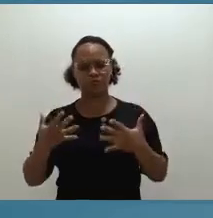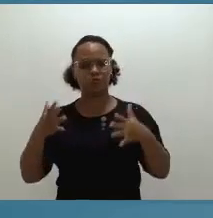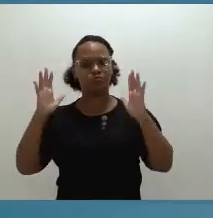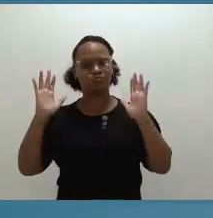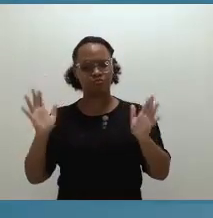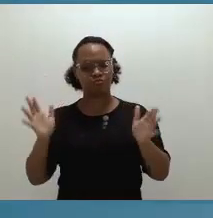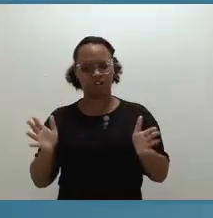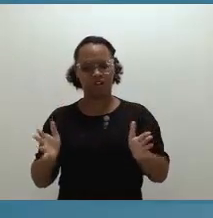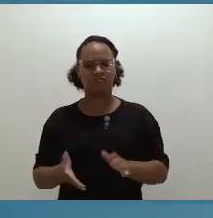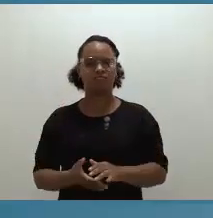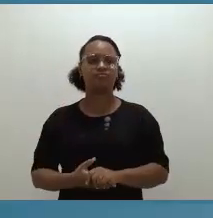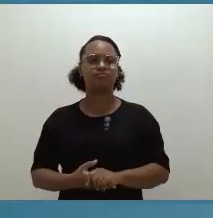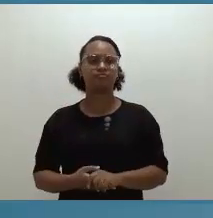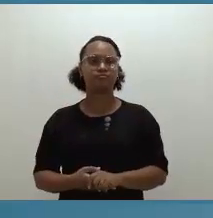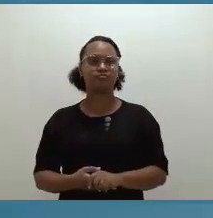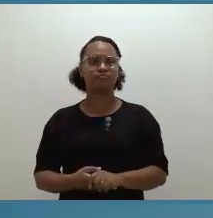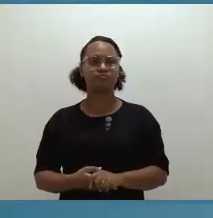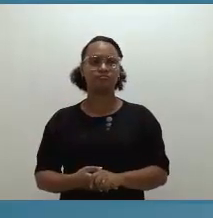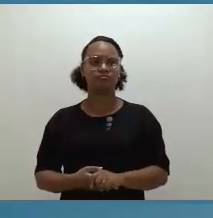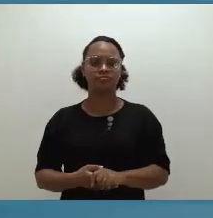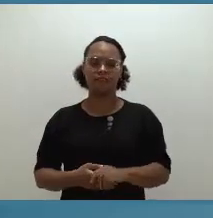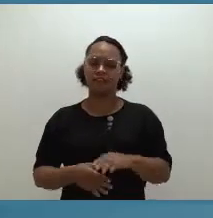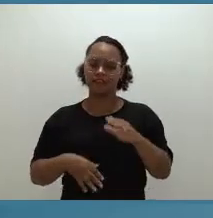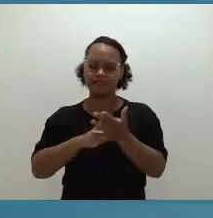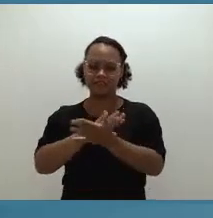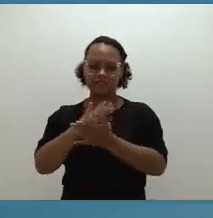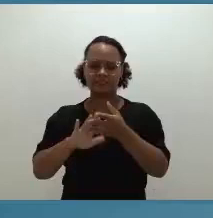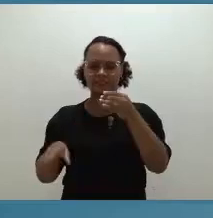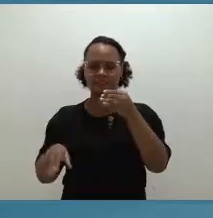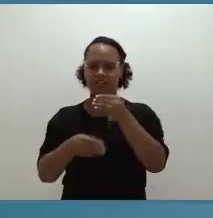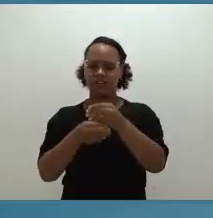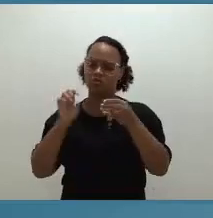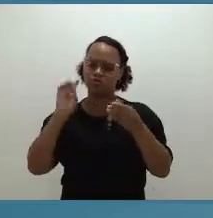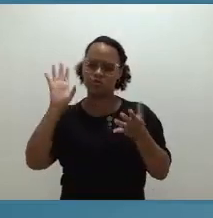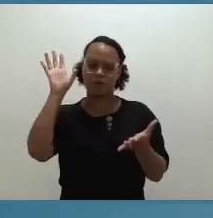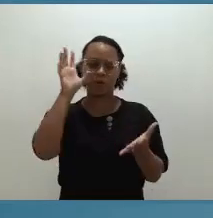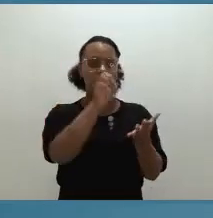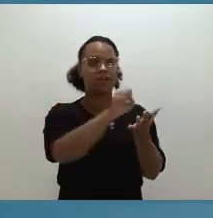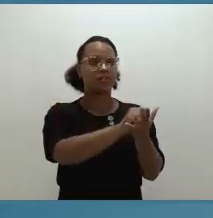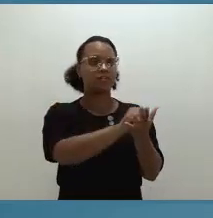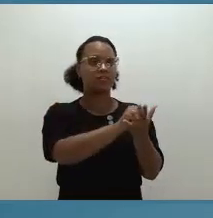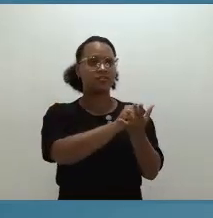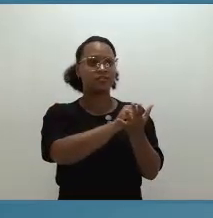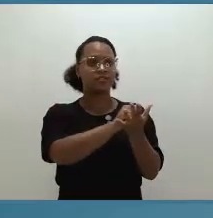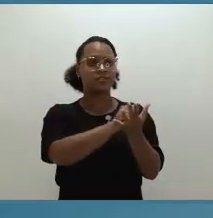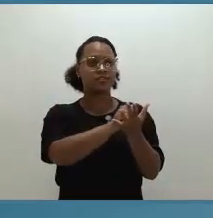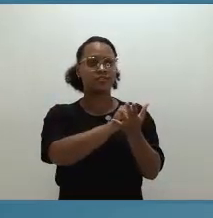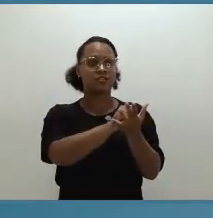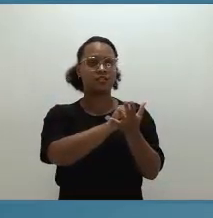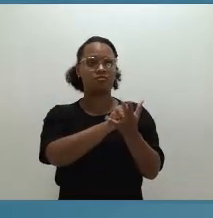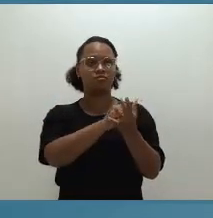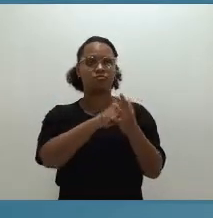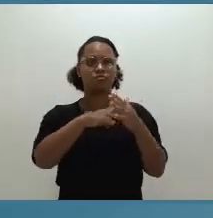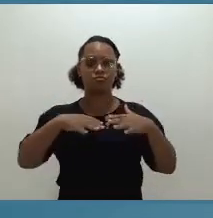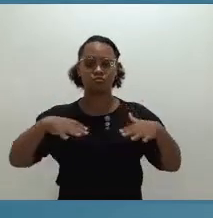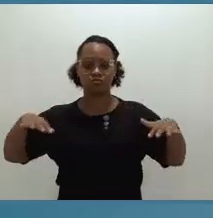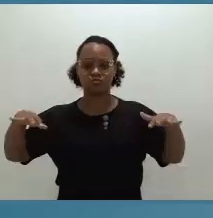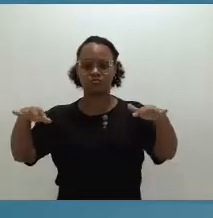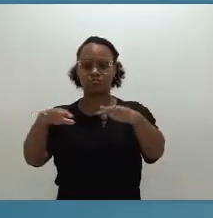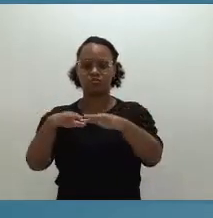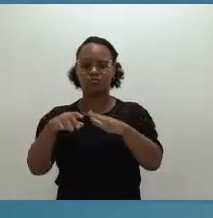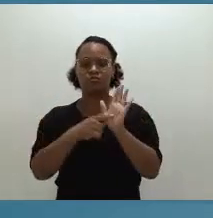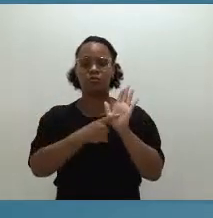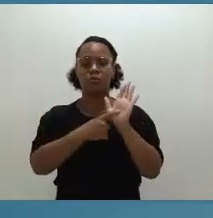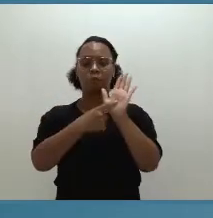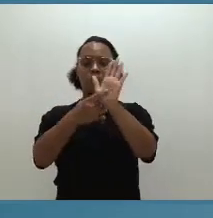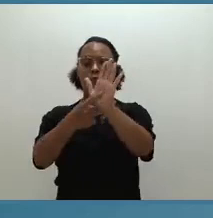fizeram toda a exposição, nada a acrescentar, apenas para registrar que todos evidenciam aquele